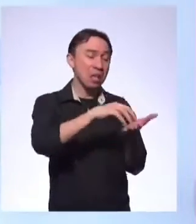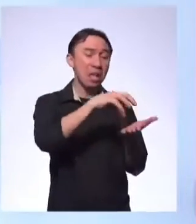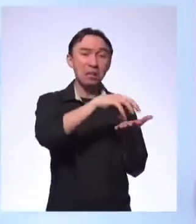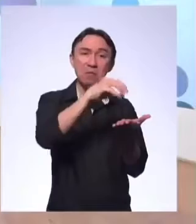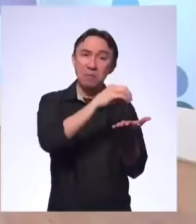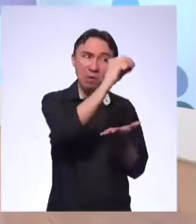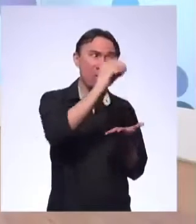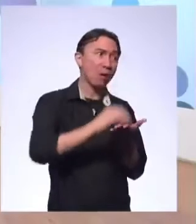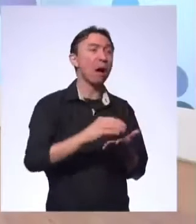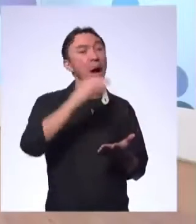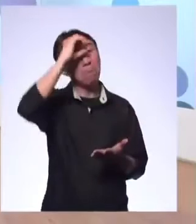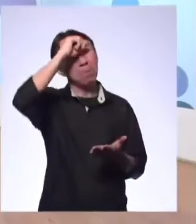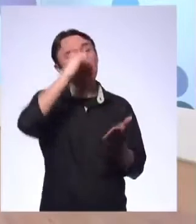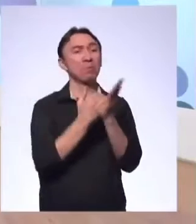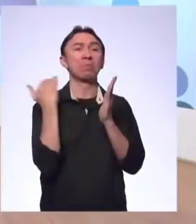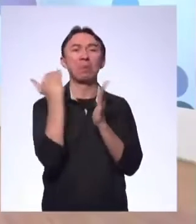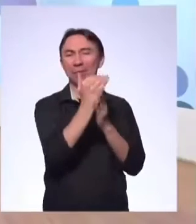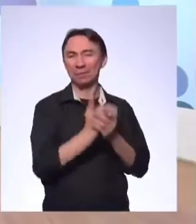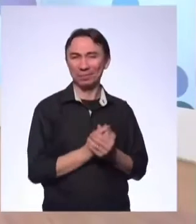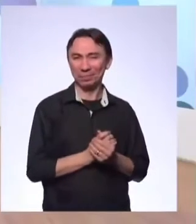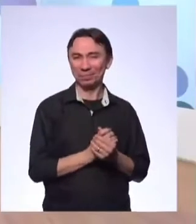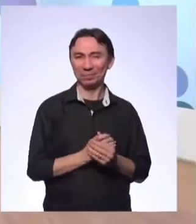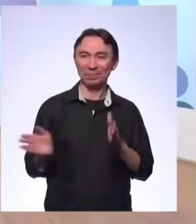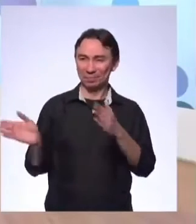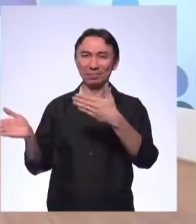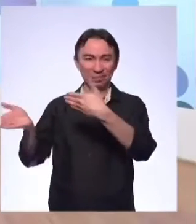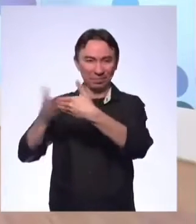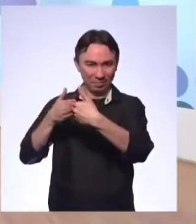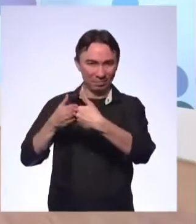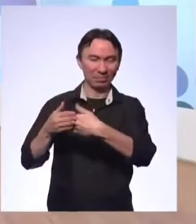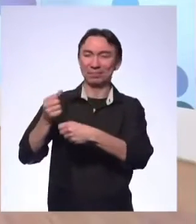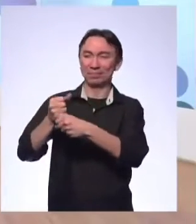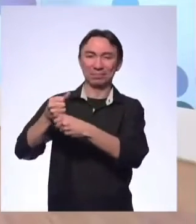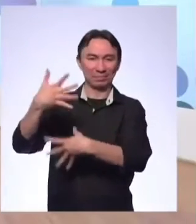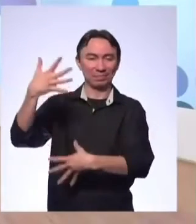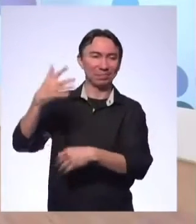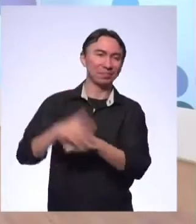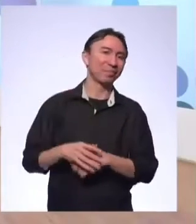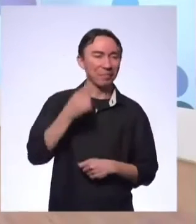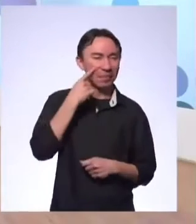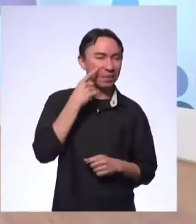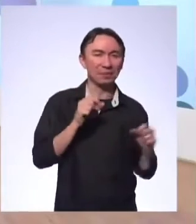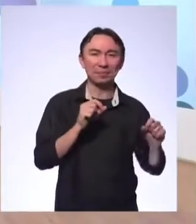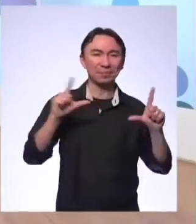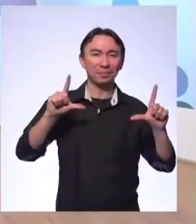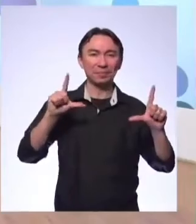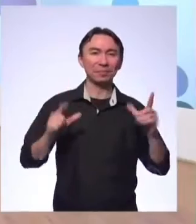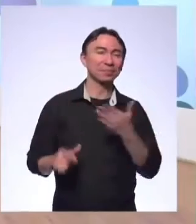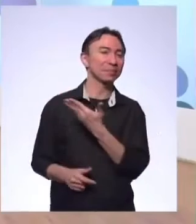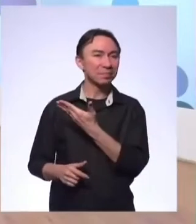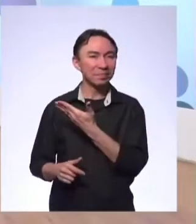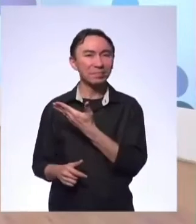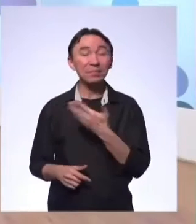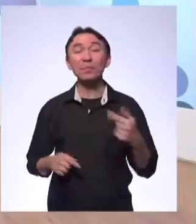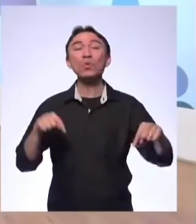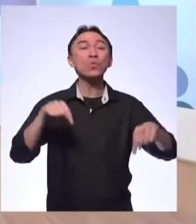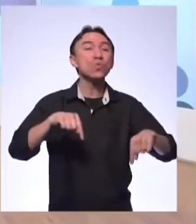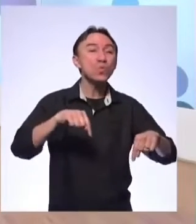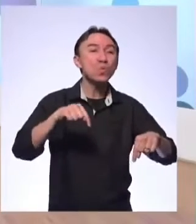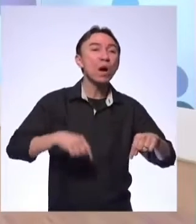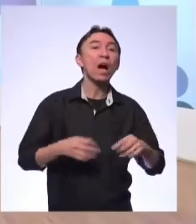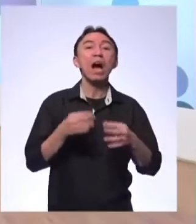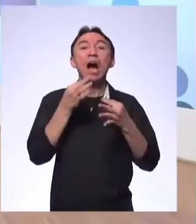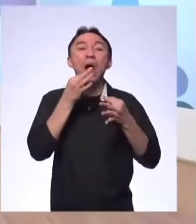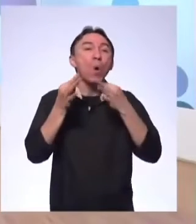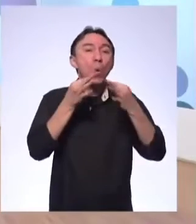atrapalha e para fechar o cheque só para colocar aí na lousa agora na lousa na tela os tipos de argumento e